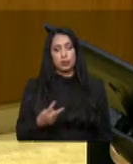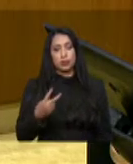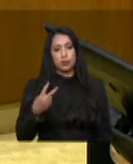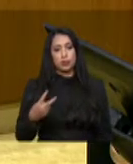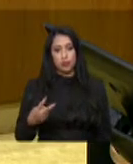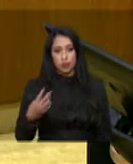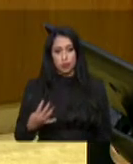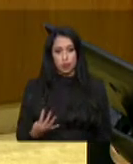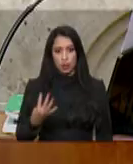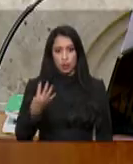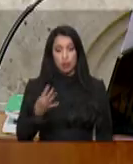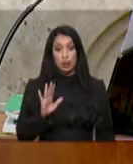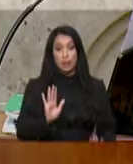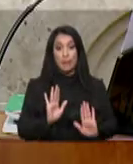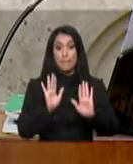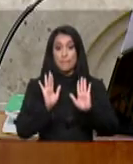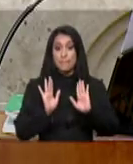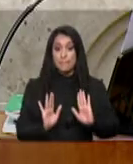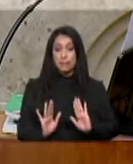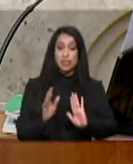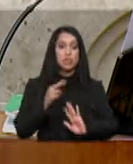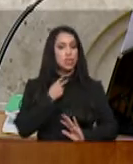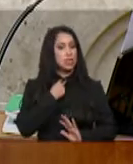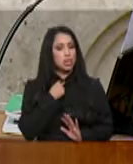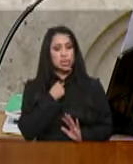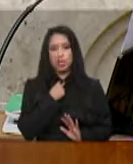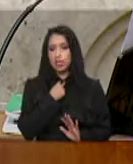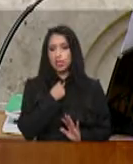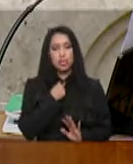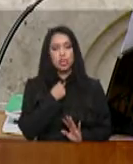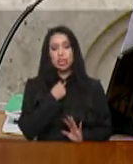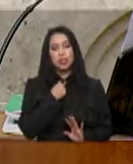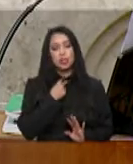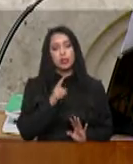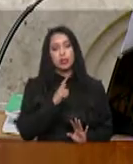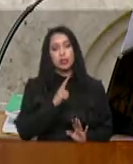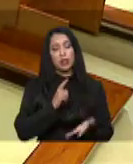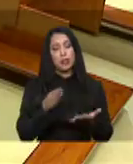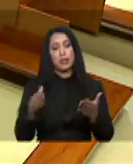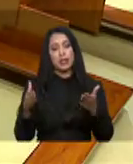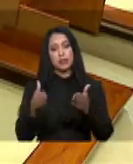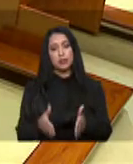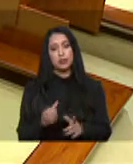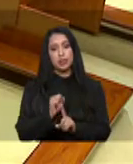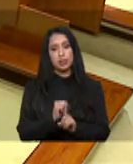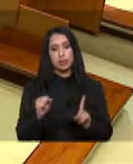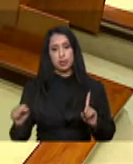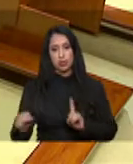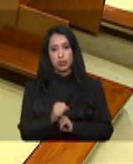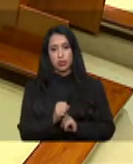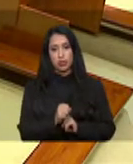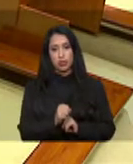10.224, mas que não se pode prescindir da participação da sociedade.